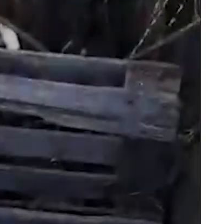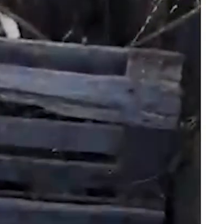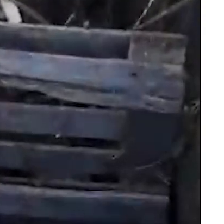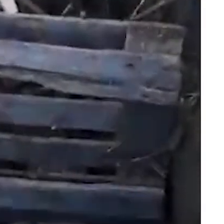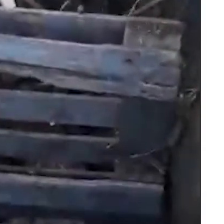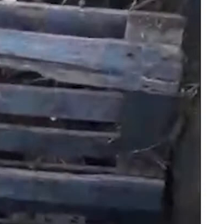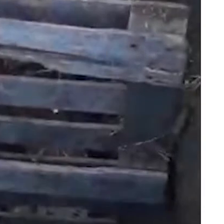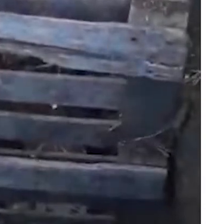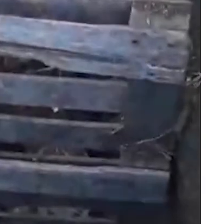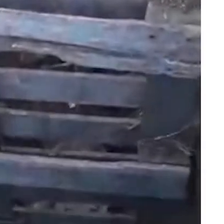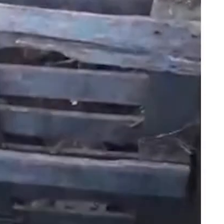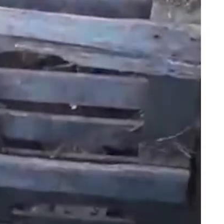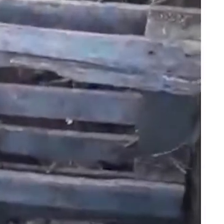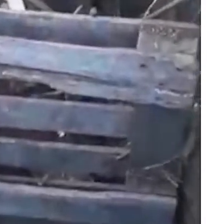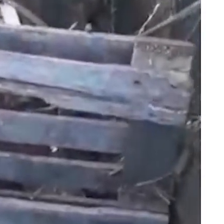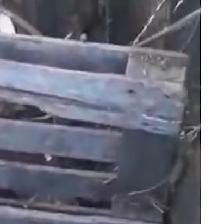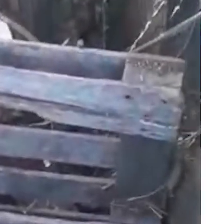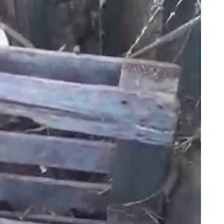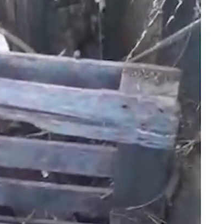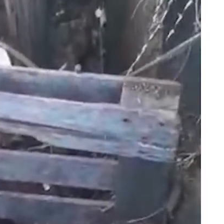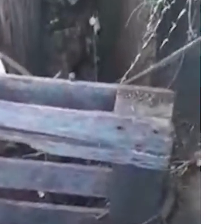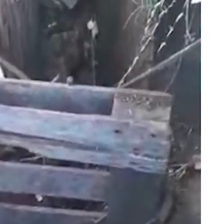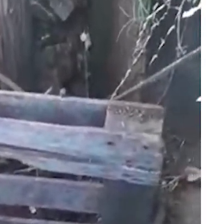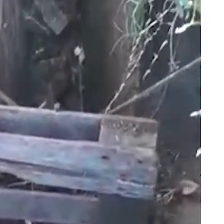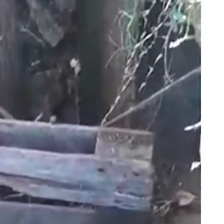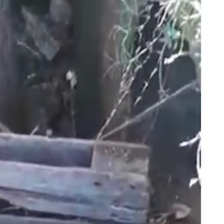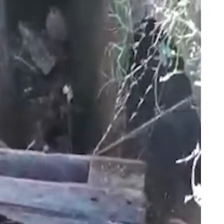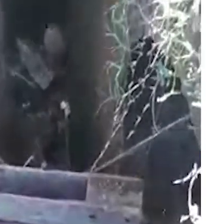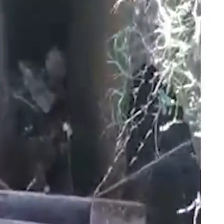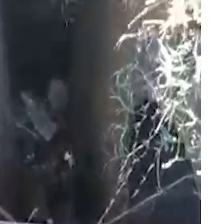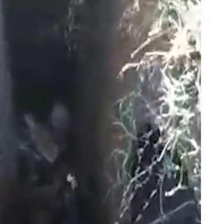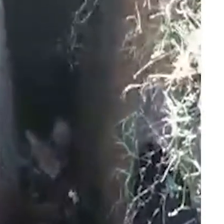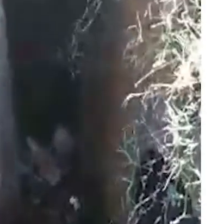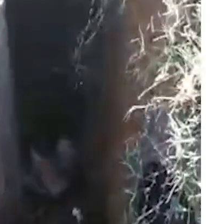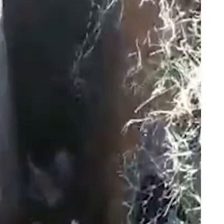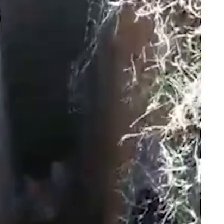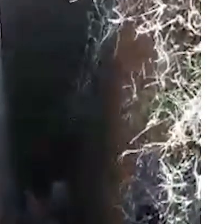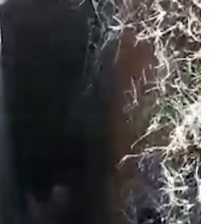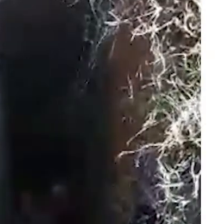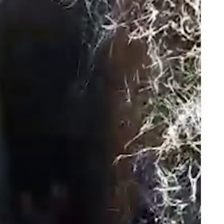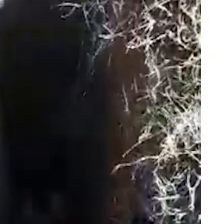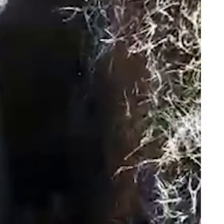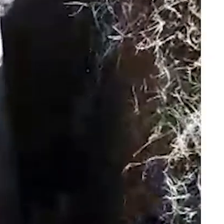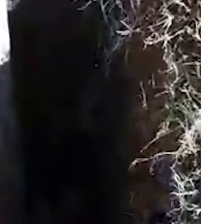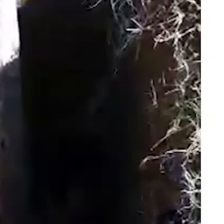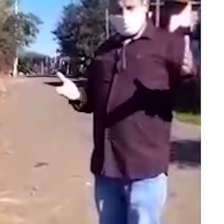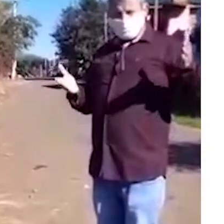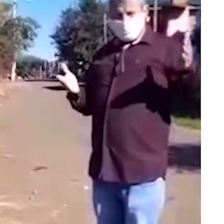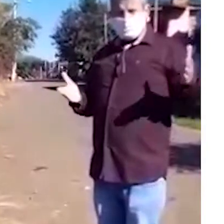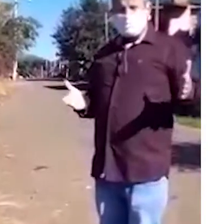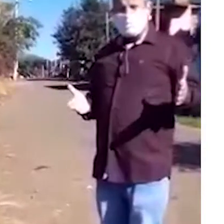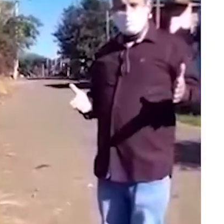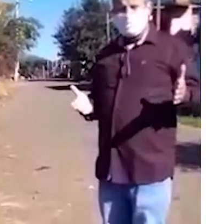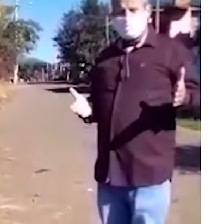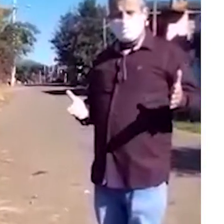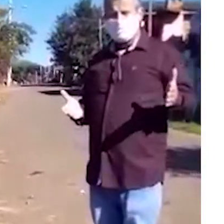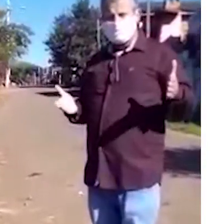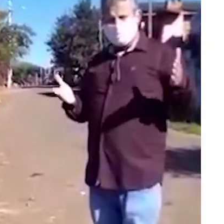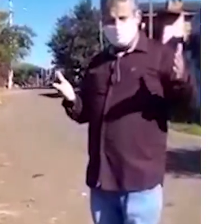de licitação para realizar melhorias na infraestrutura do bairro José Alexandre Záquia. Por